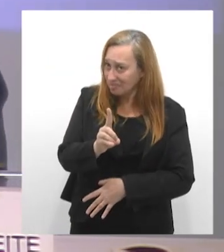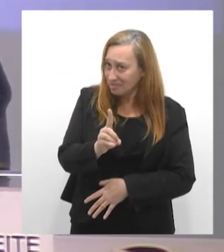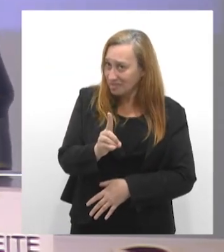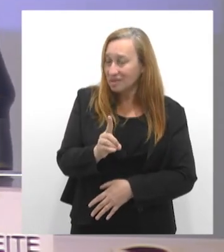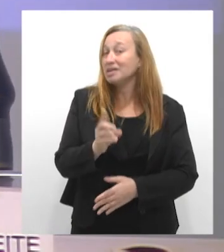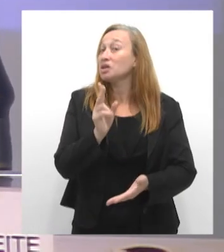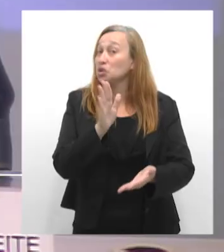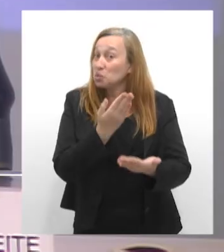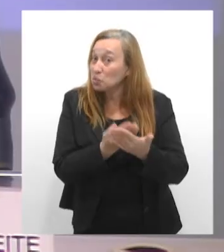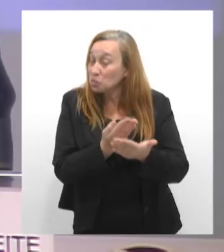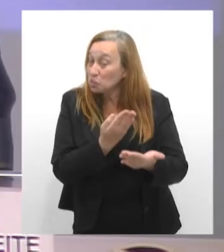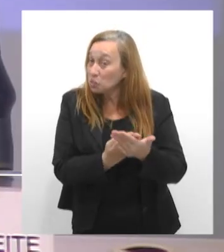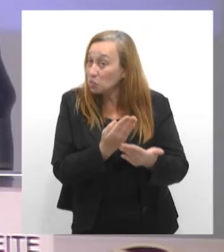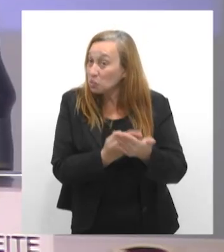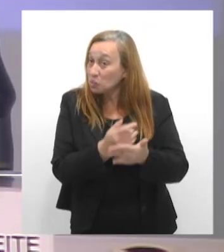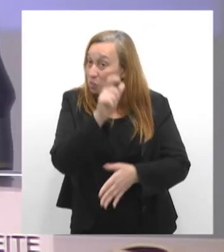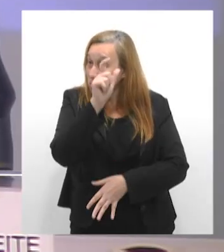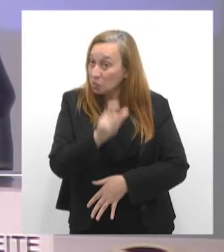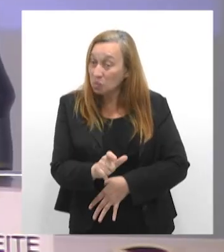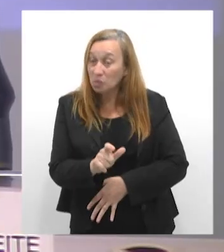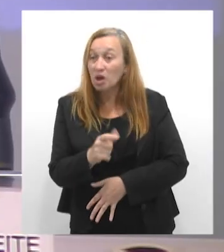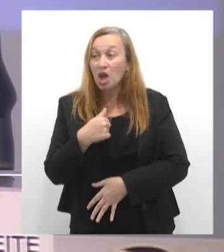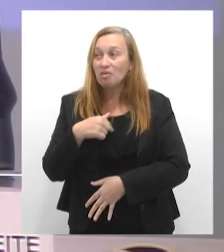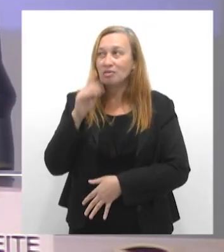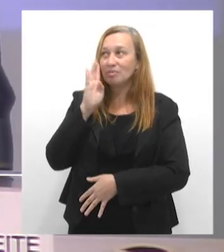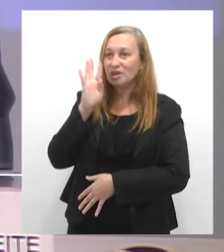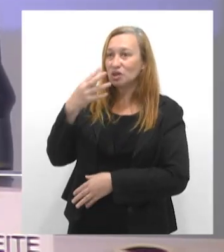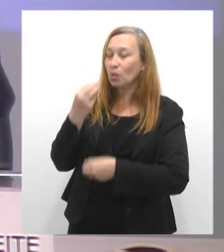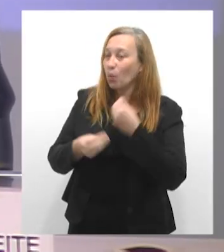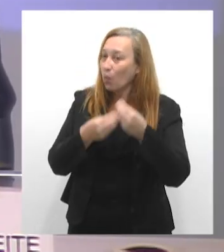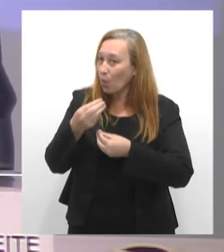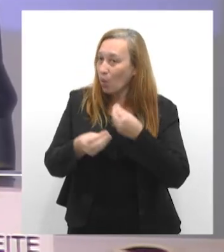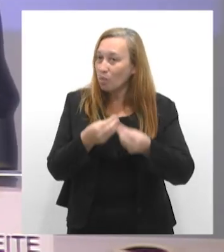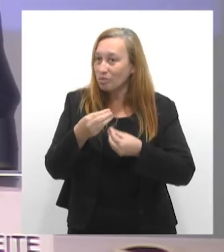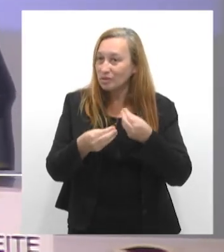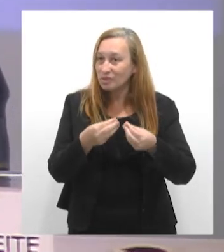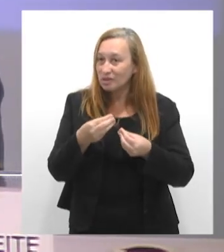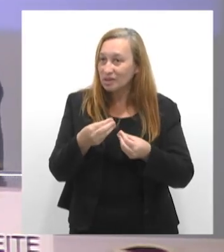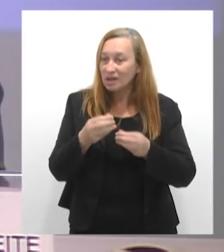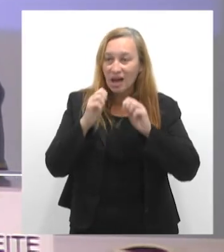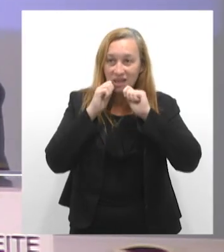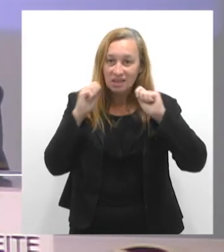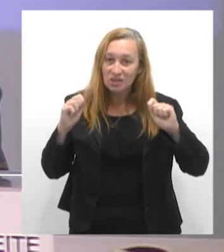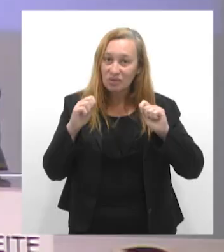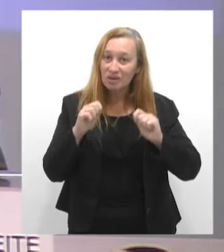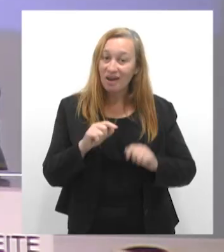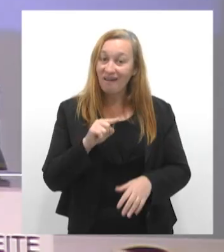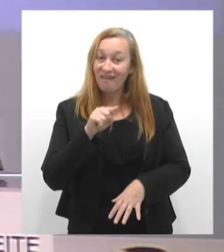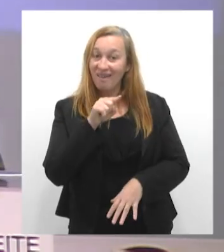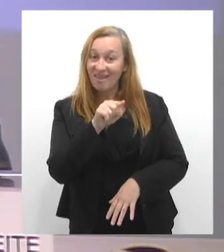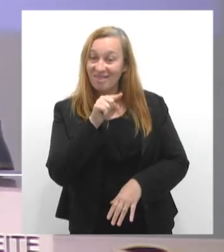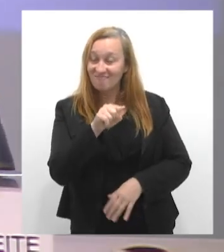de estudioso, aliás, eu fico imaginando como é que deve ser assessorar o deputado Luiz Paulo.